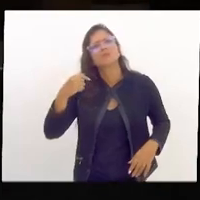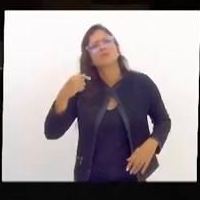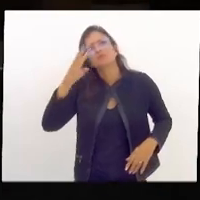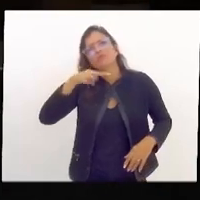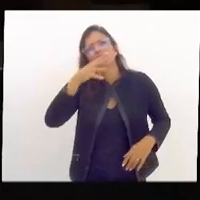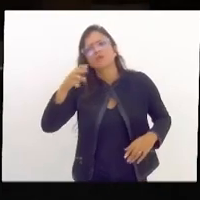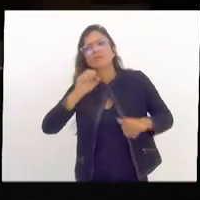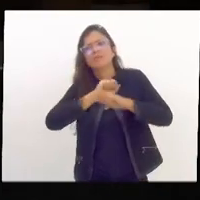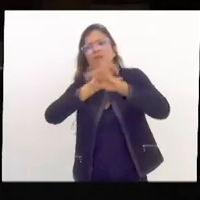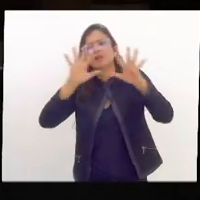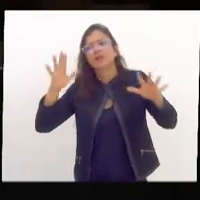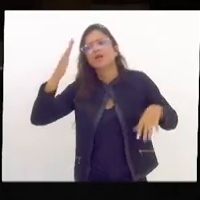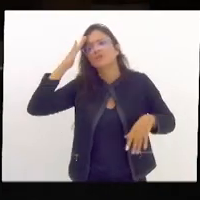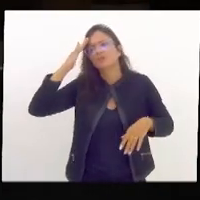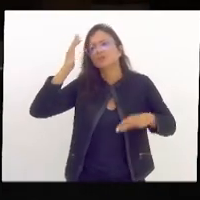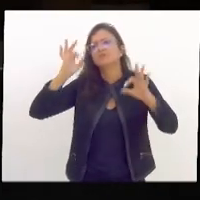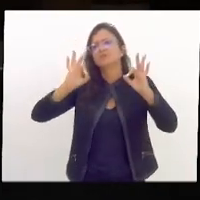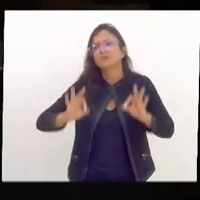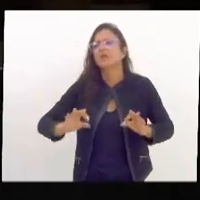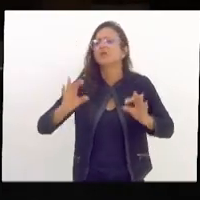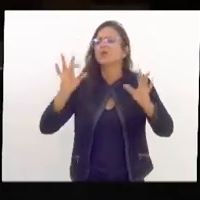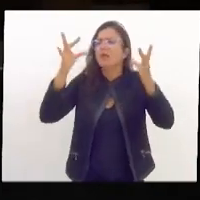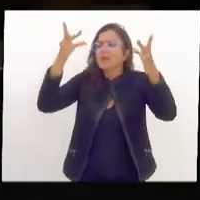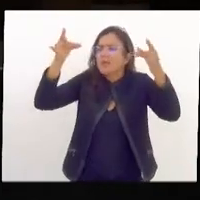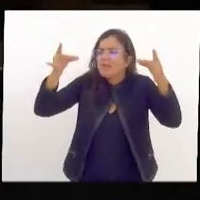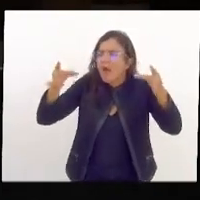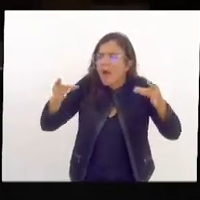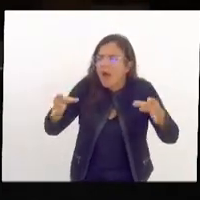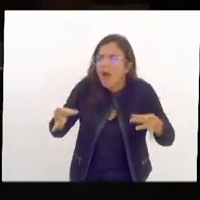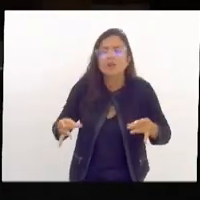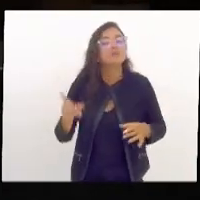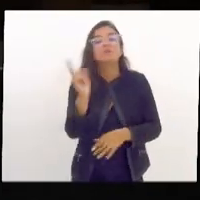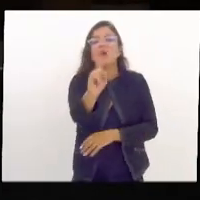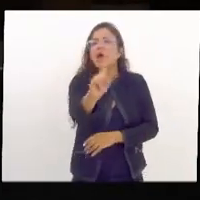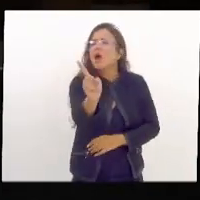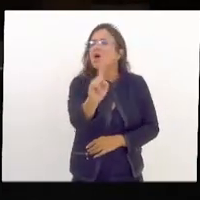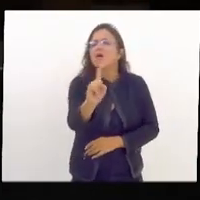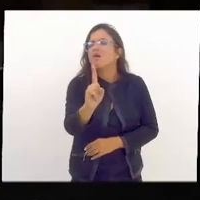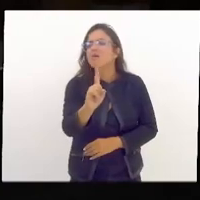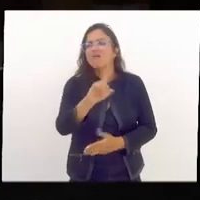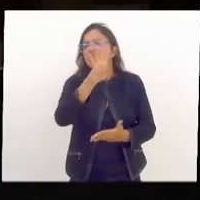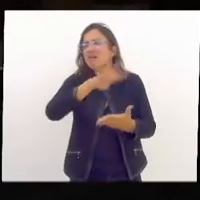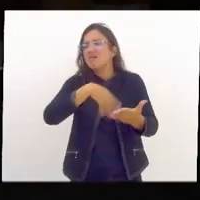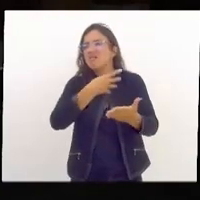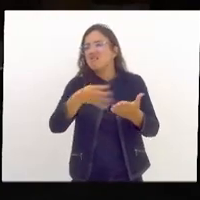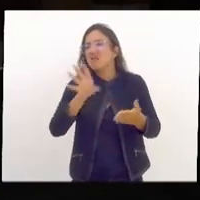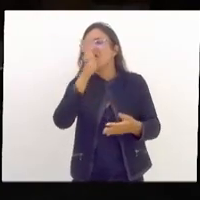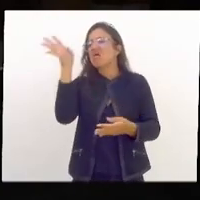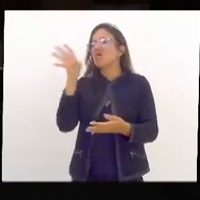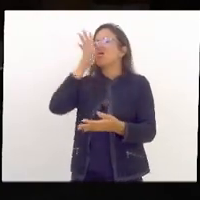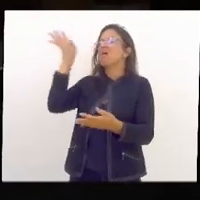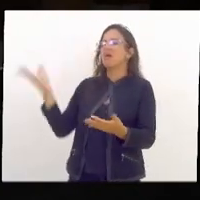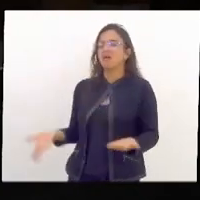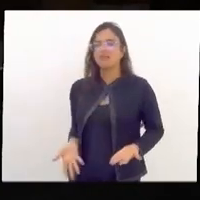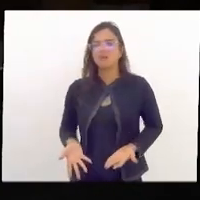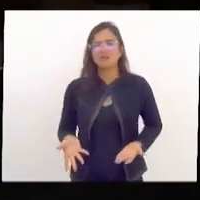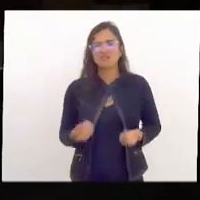Claro, um cronograma físico e financeiro de tudo que foi executado. Aqui não diz nem o trecho que foi executado. Sem contar que o valor, a